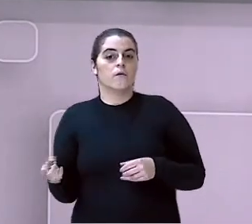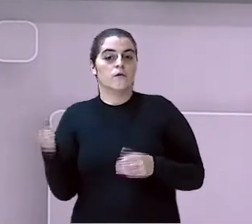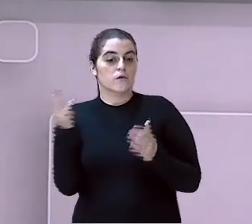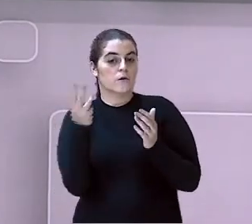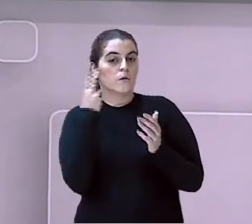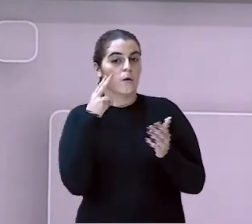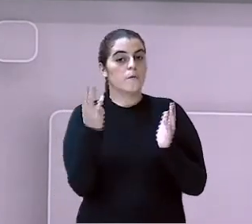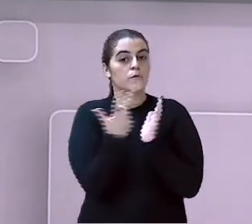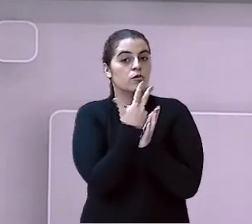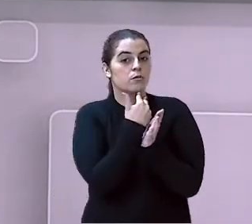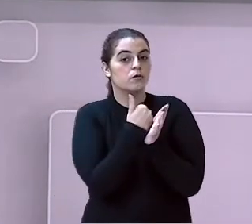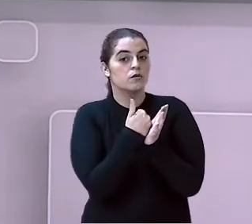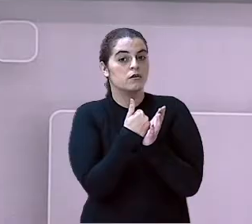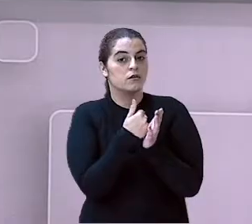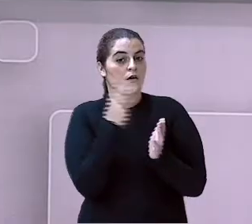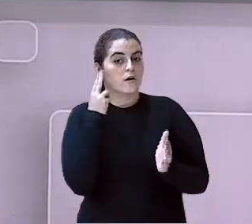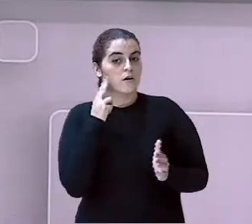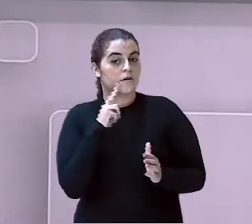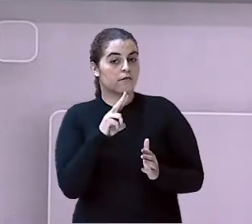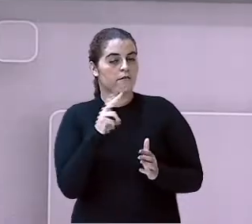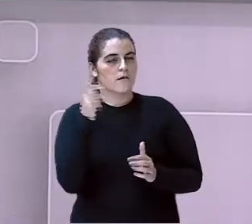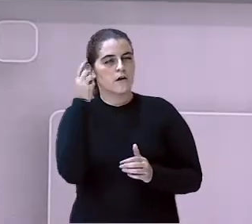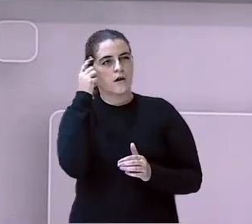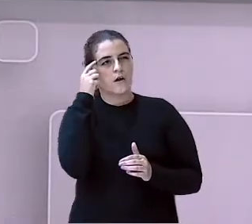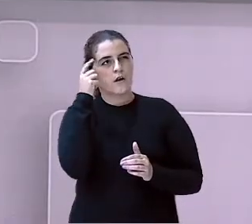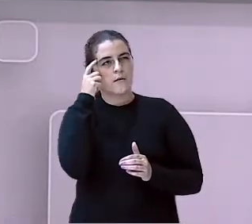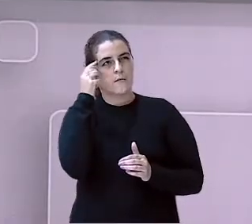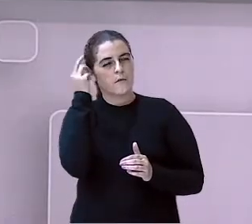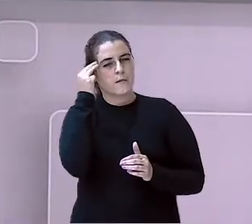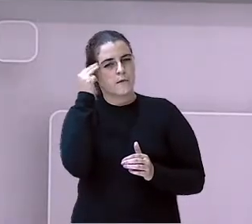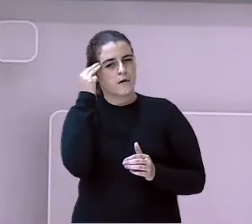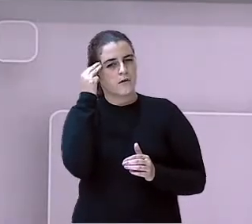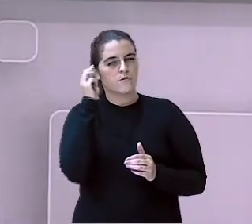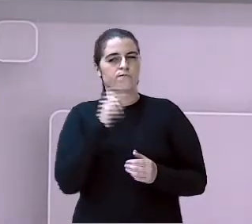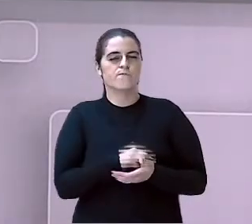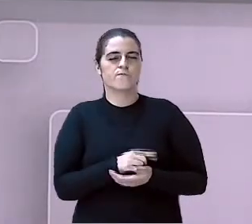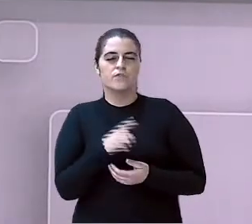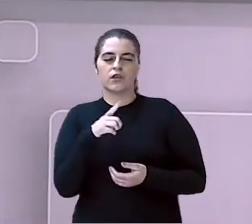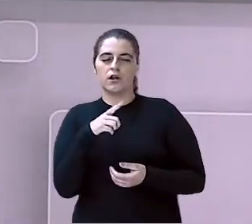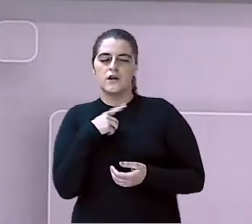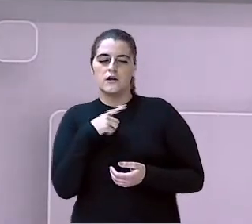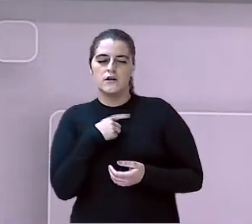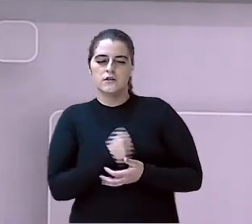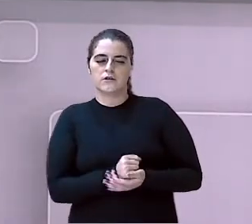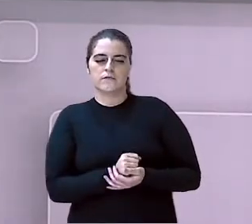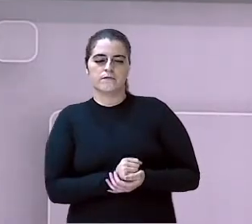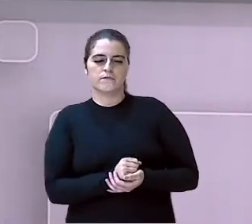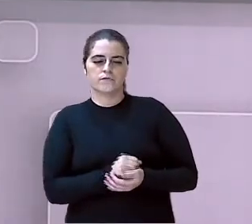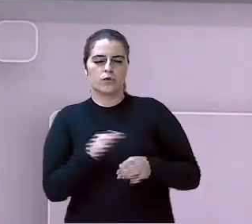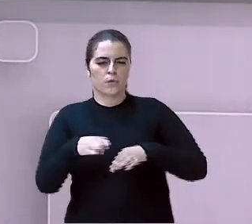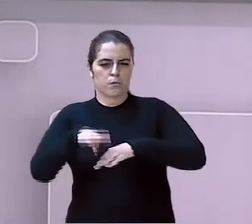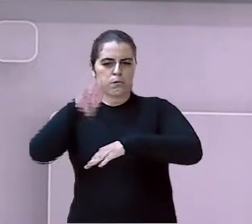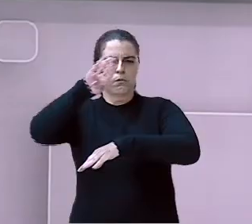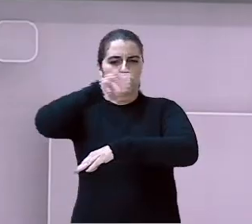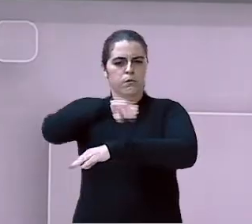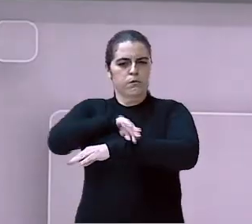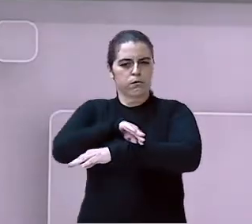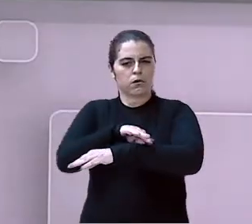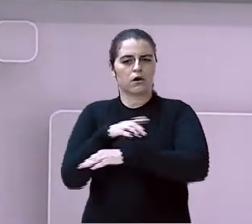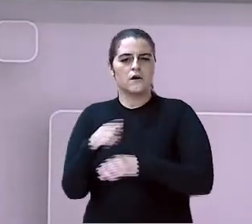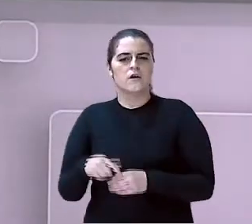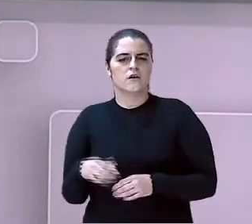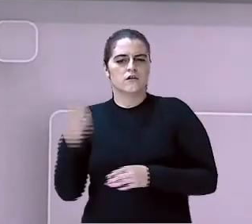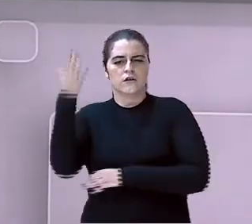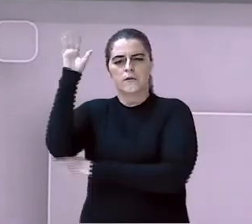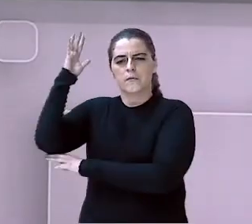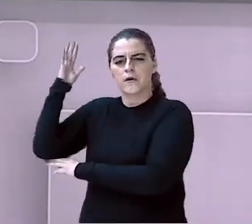imagem. Ele vê essa imagem no cérebro e fala, ali tem uma montanha, ali tem uma